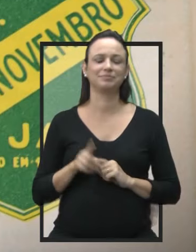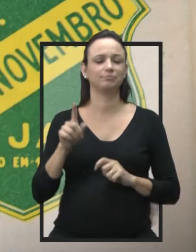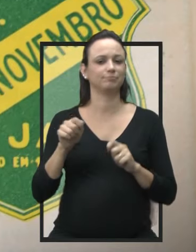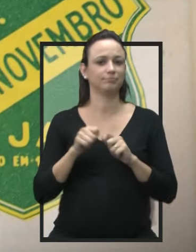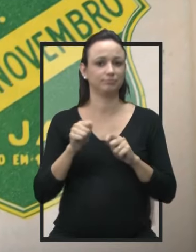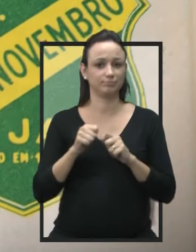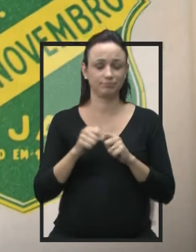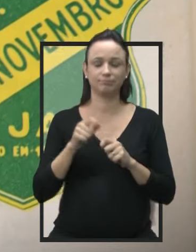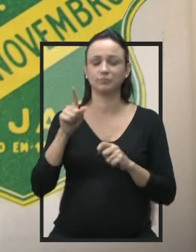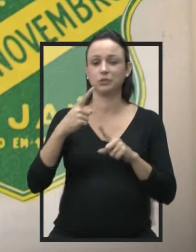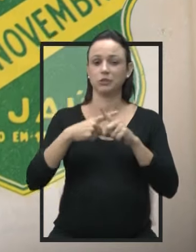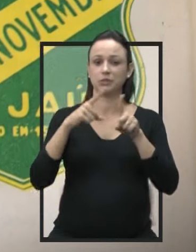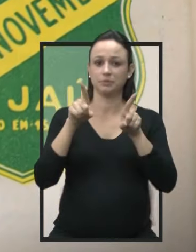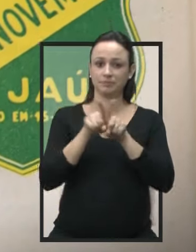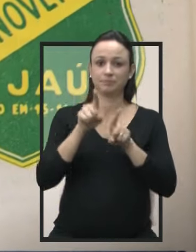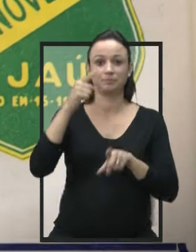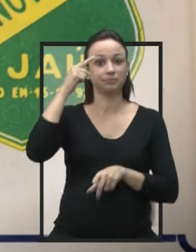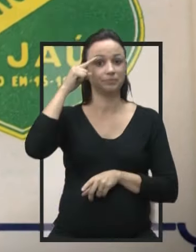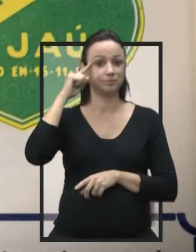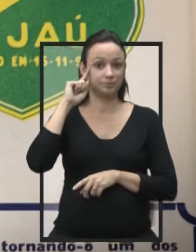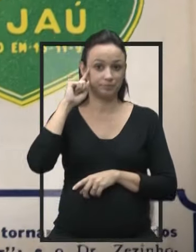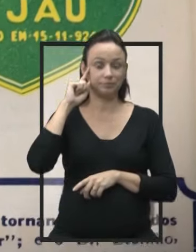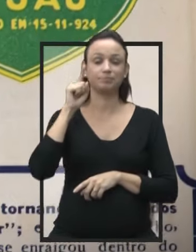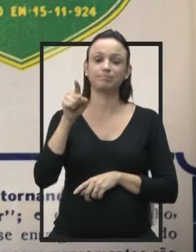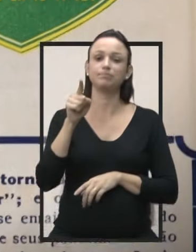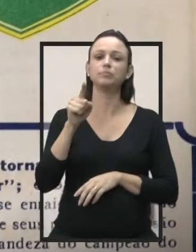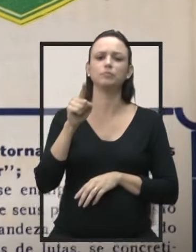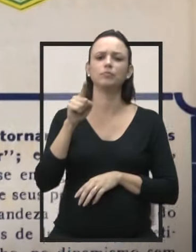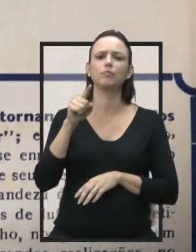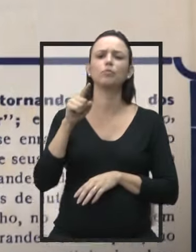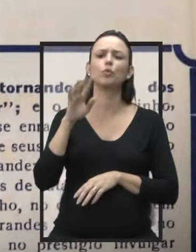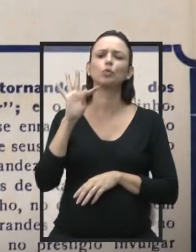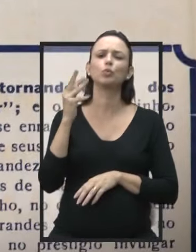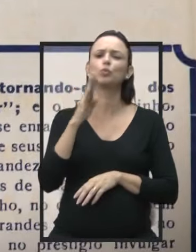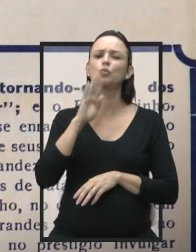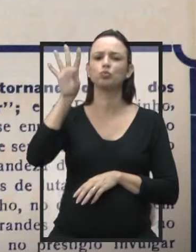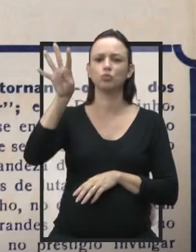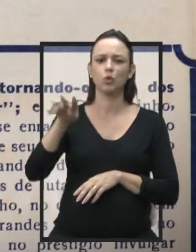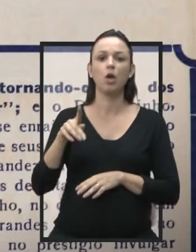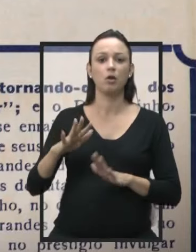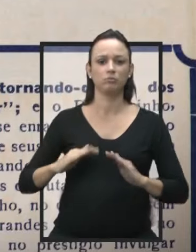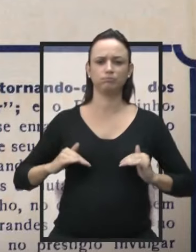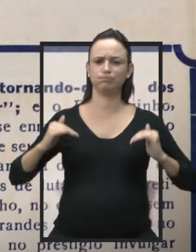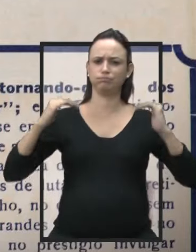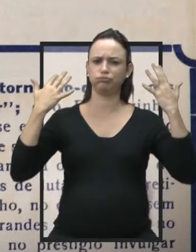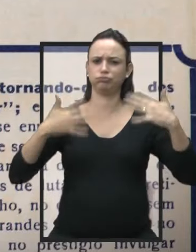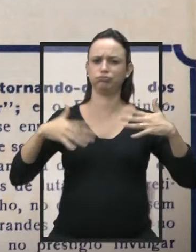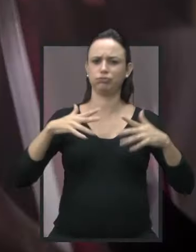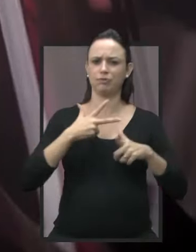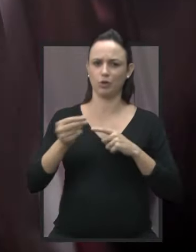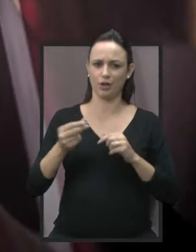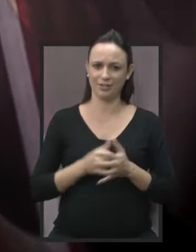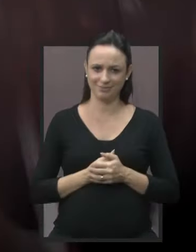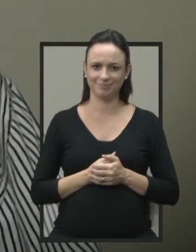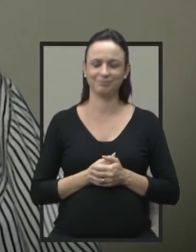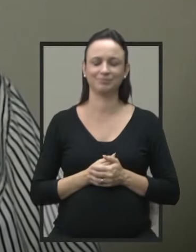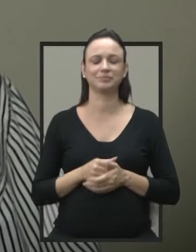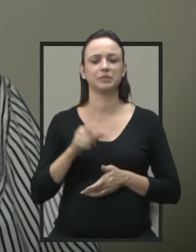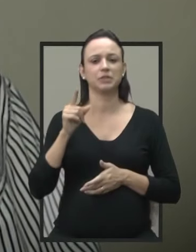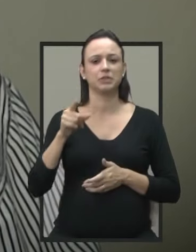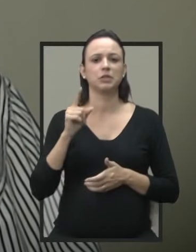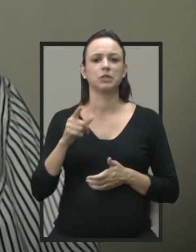Pelos seus feitos à frente do 15, Zezinho Magalhães ficou conhecido como o Marechal da Vitória.